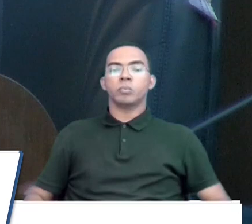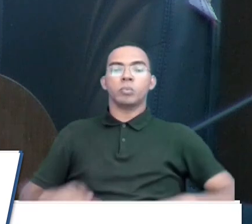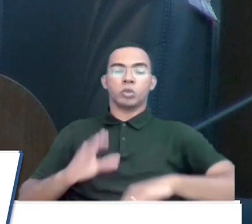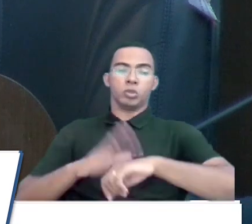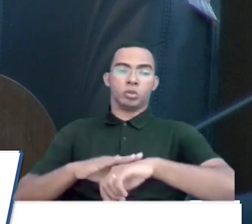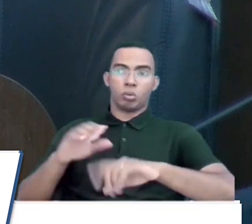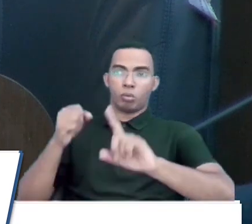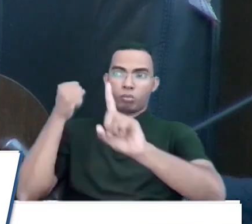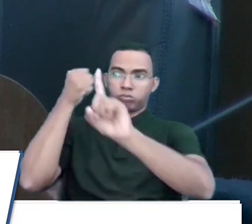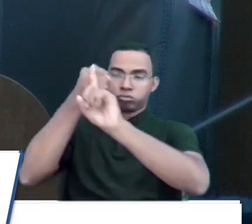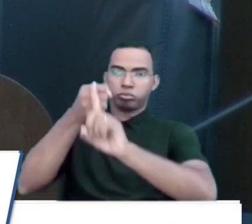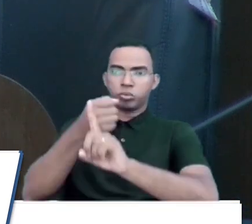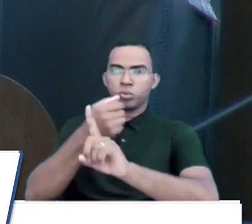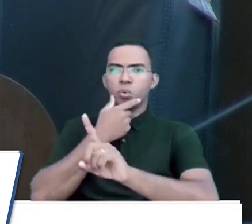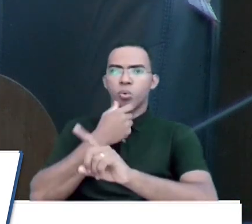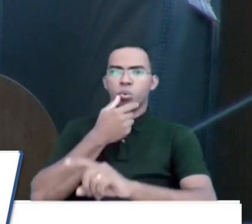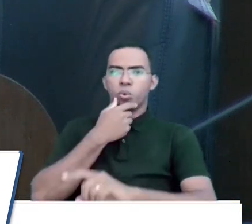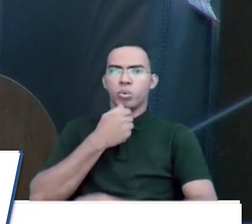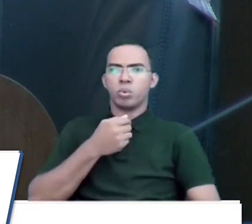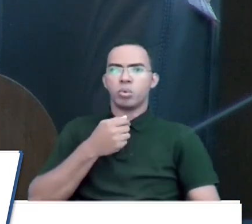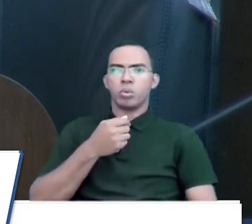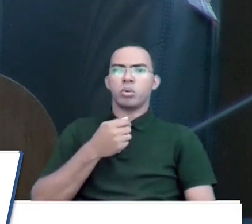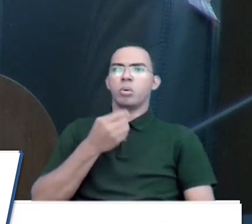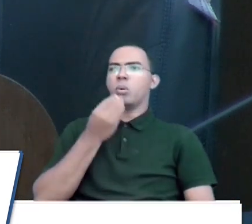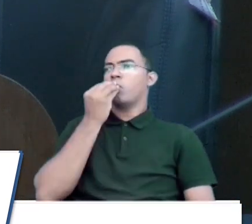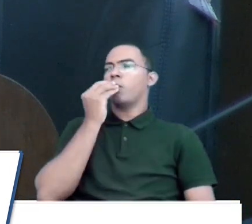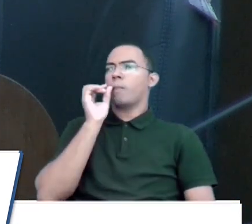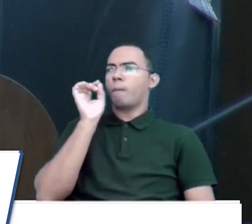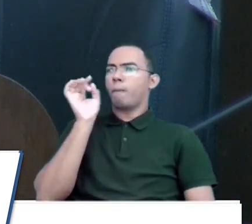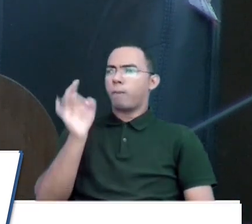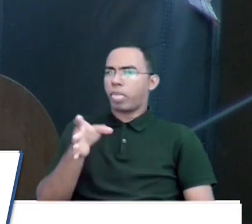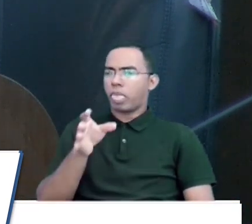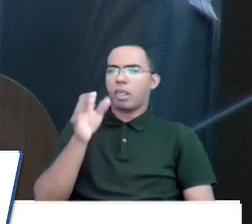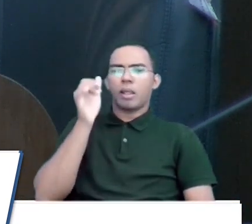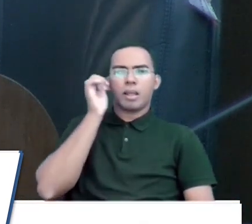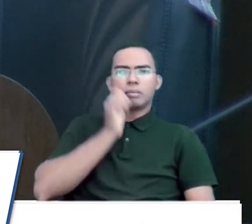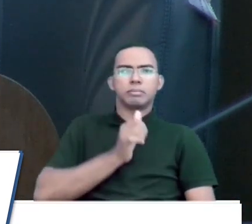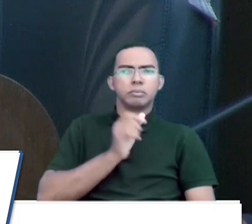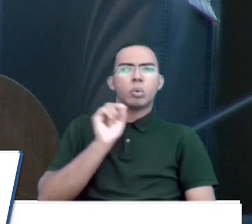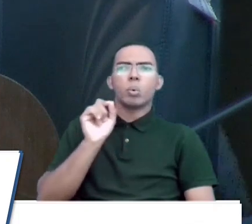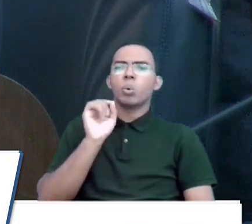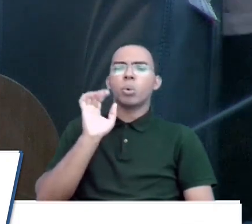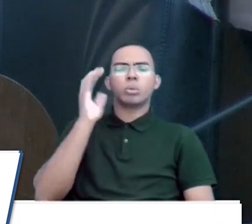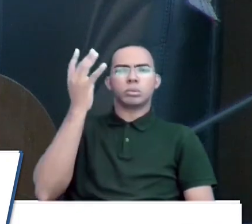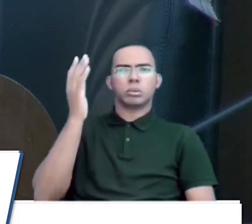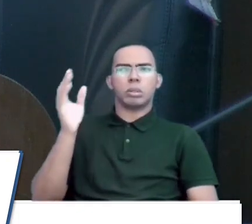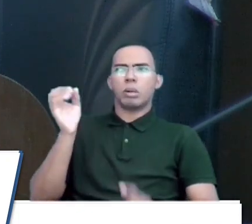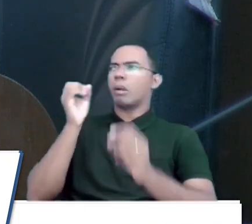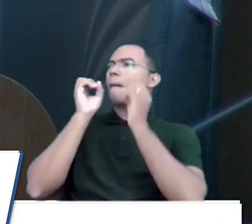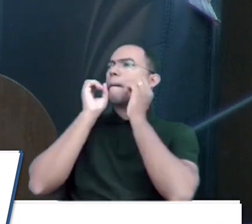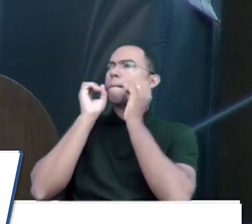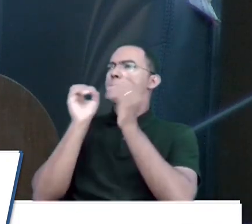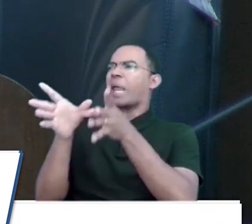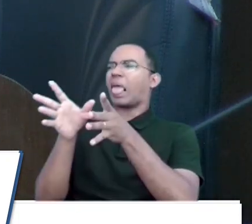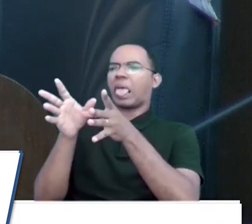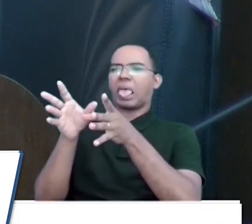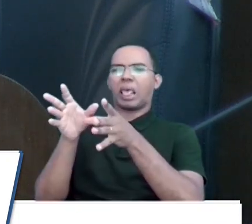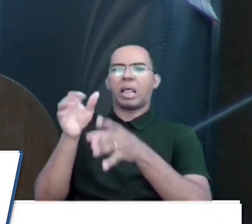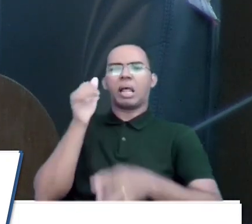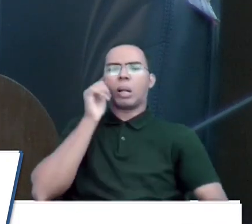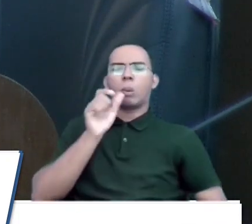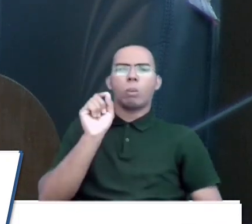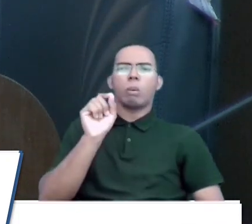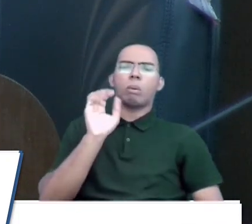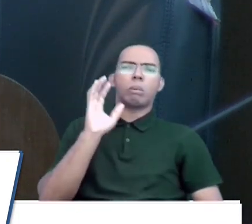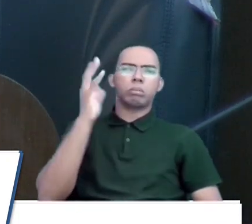soco no olho, quando cuspiram na cara de uma senhora, deram uma catarrada na cara da mulher, a